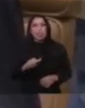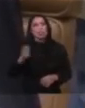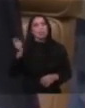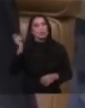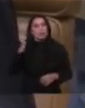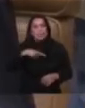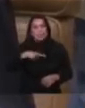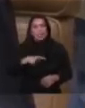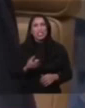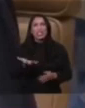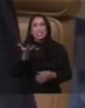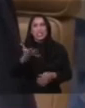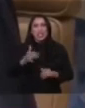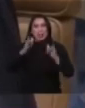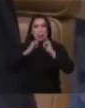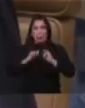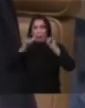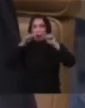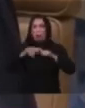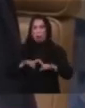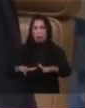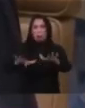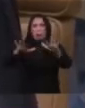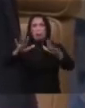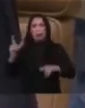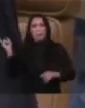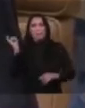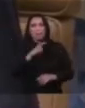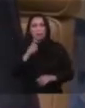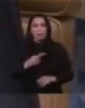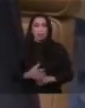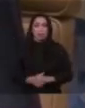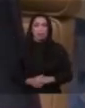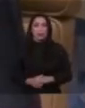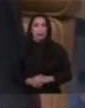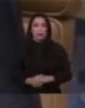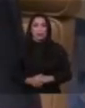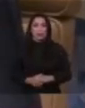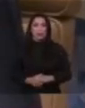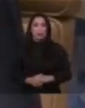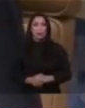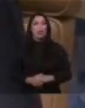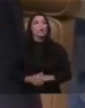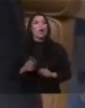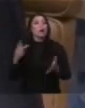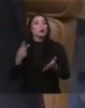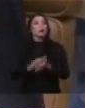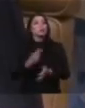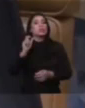mentira e propagam a mentira. O episódio foi o seguinte.